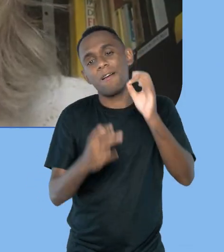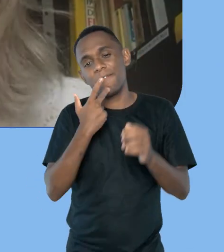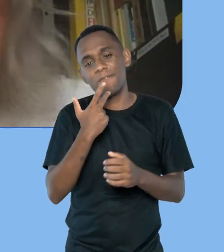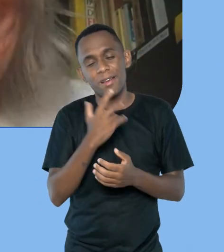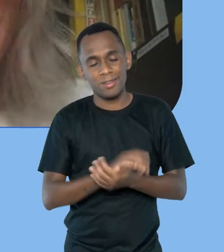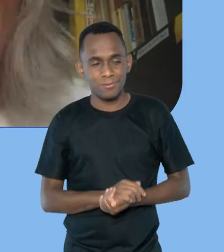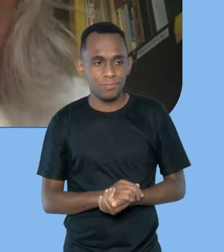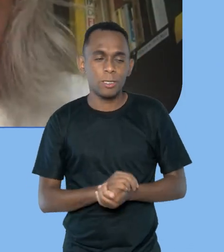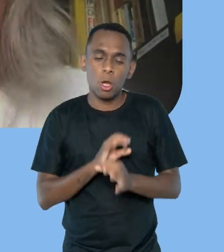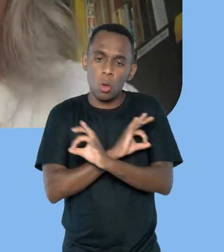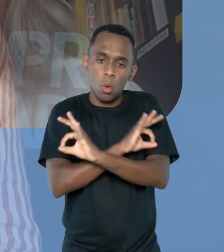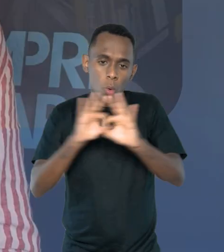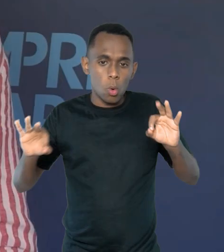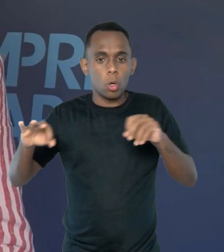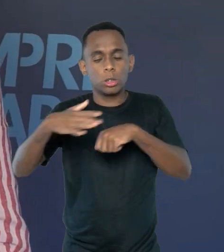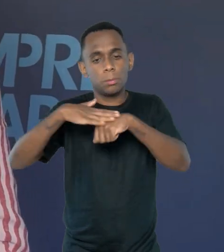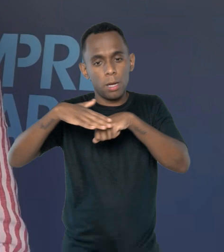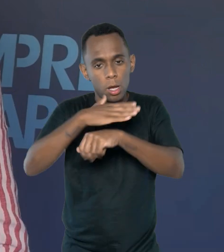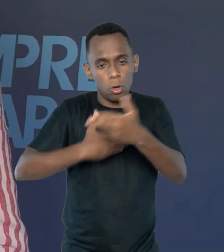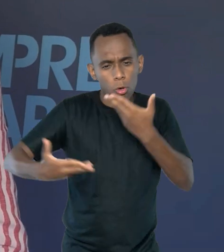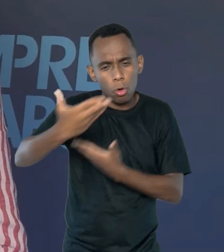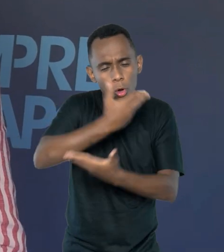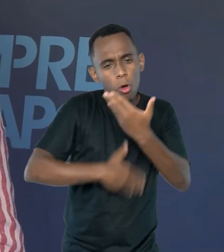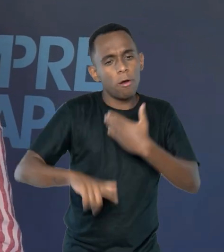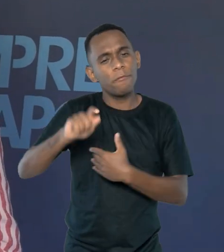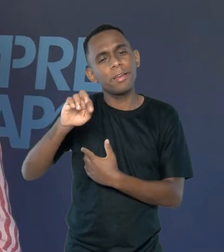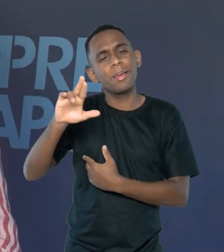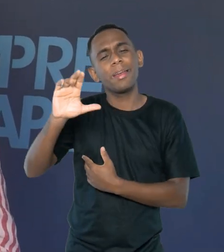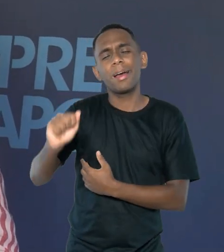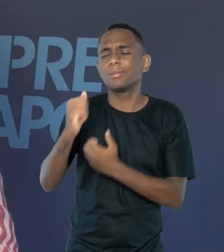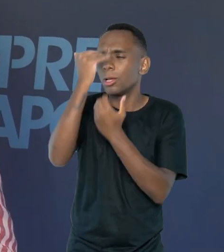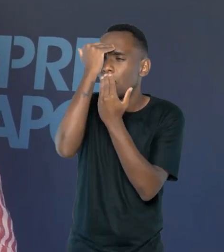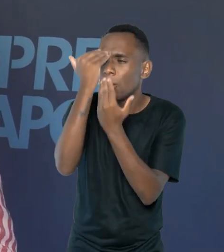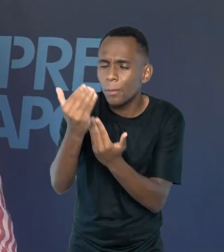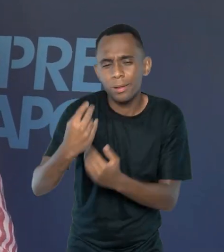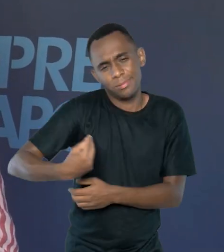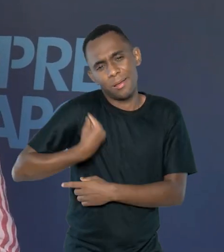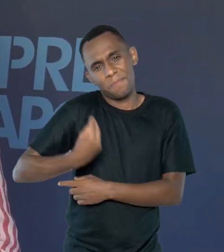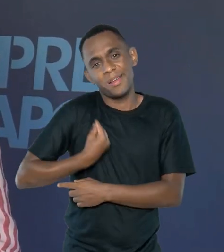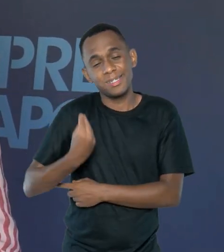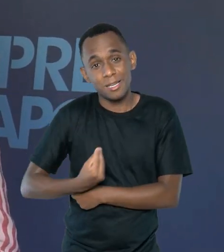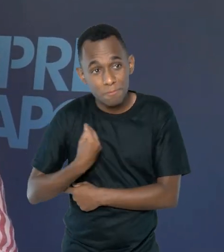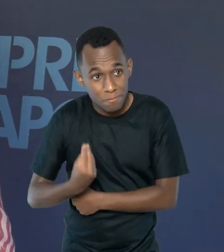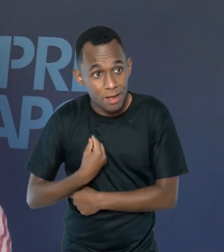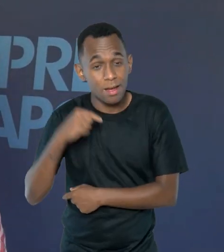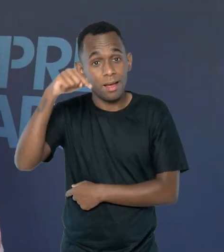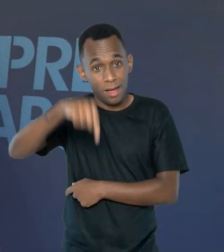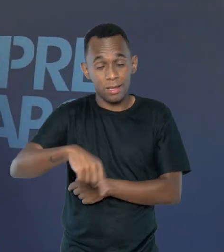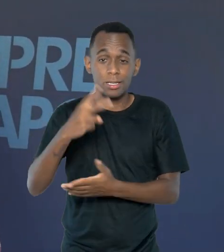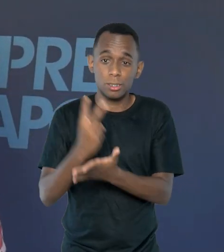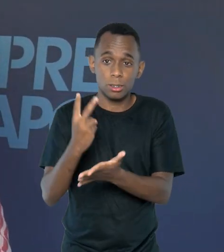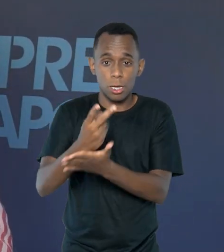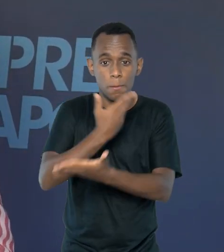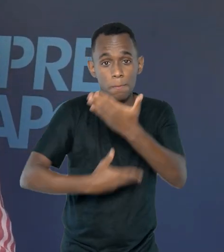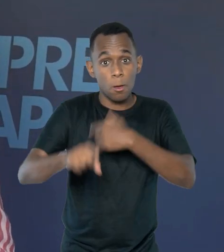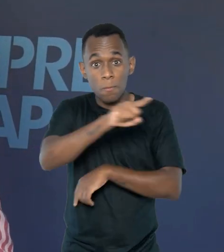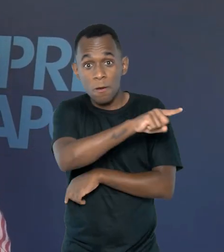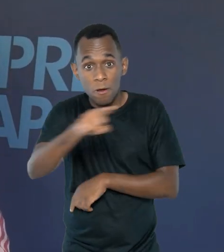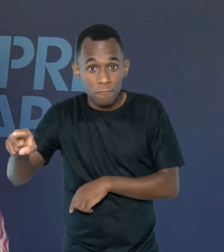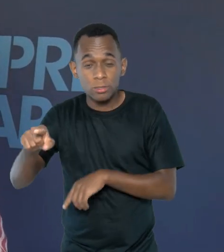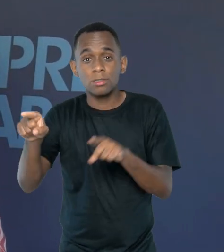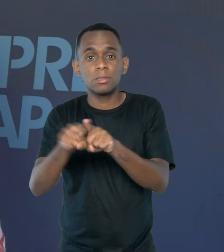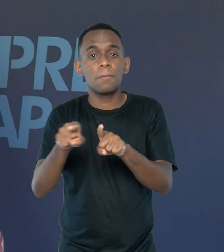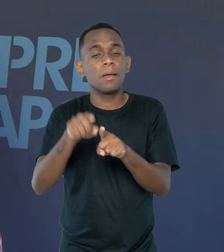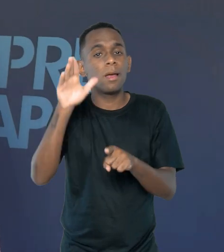sou prolixa. Foi ótima a nossa conversa. Graça Sete, muito obrigada pela sua participação aqui no